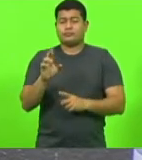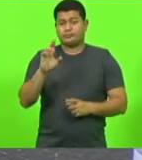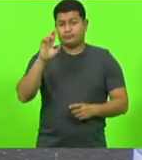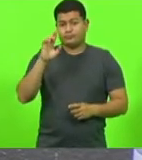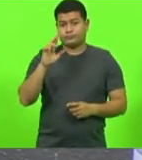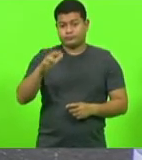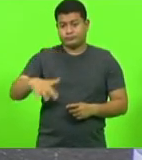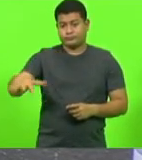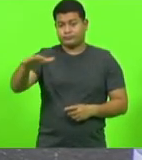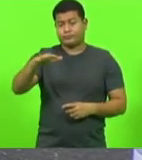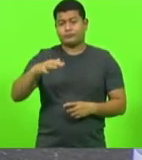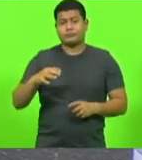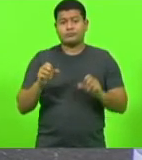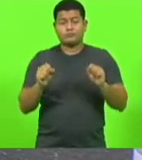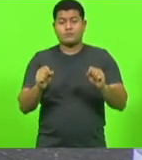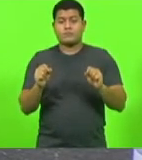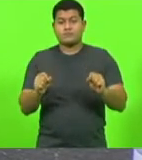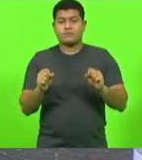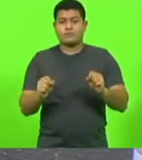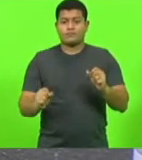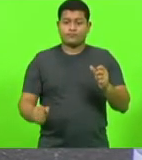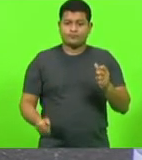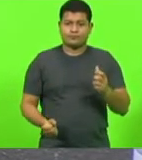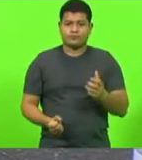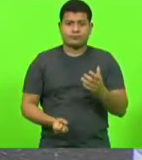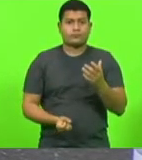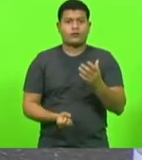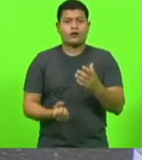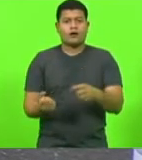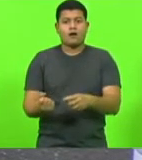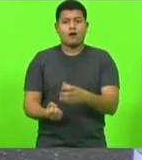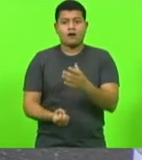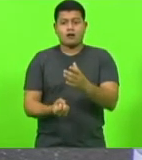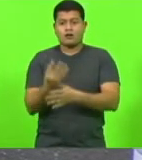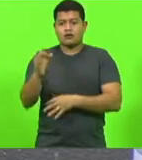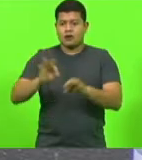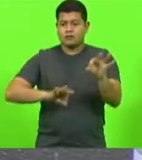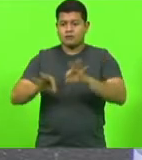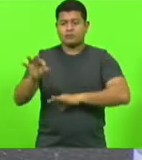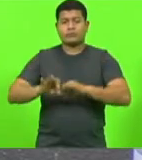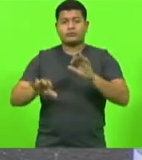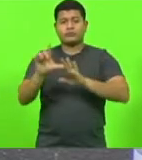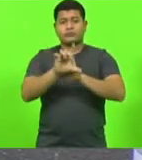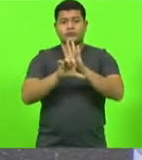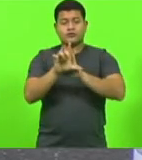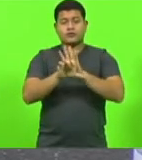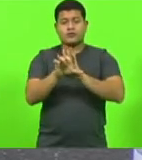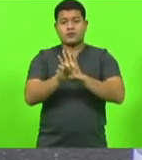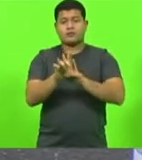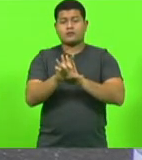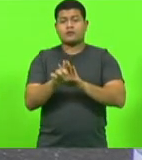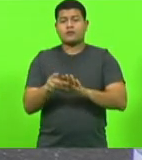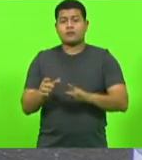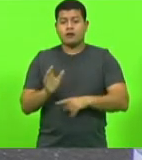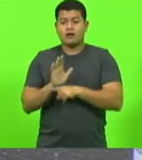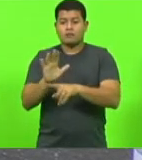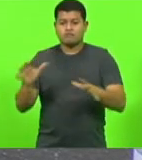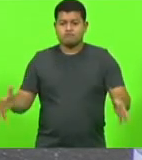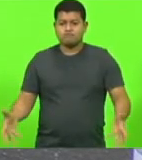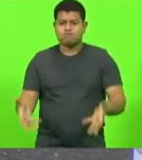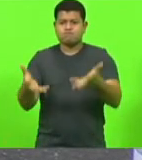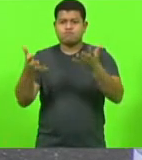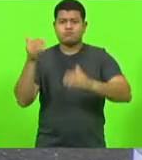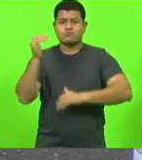possamos construir uma legislação que venha a trazer ainda um maior desenvolvimento para o